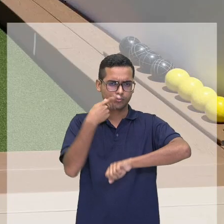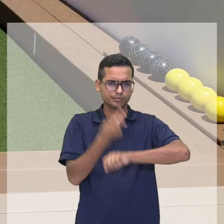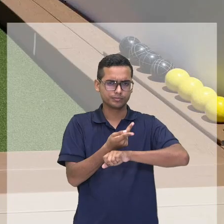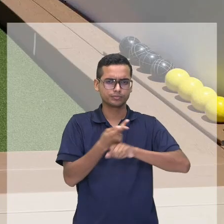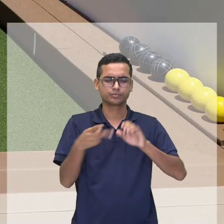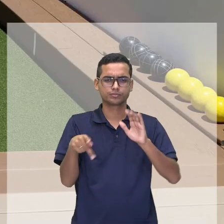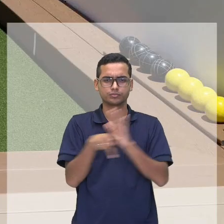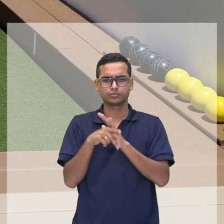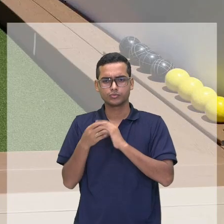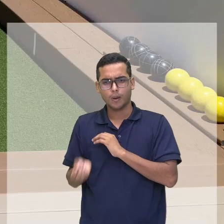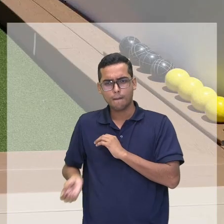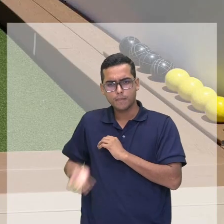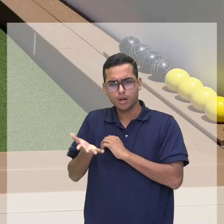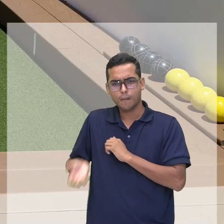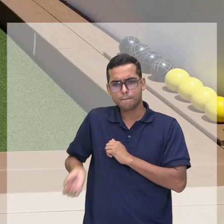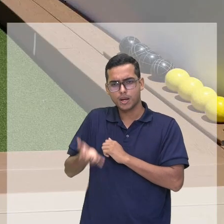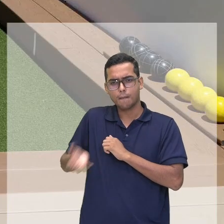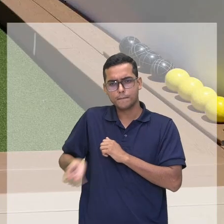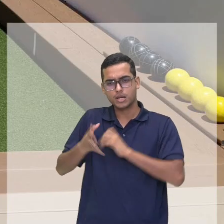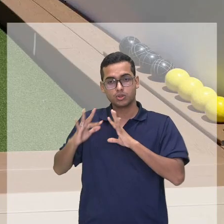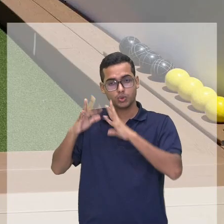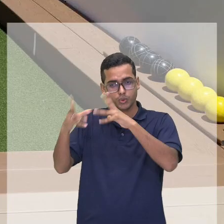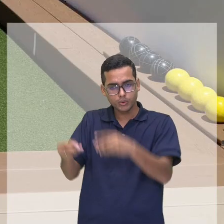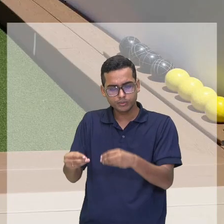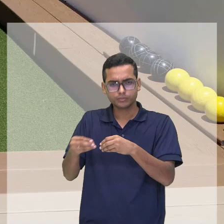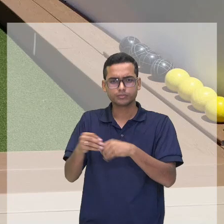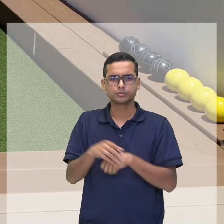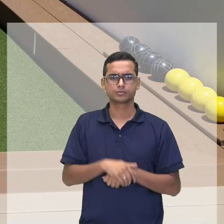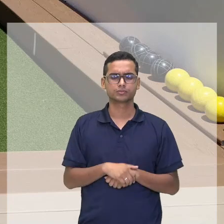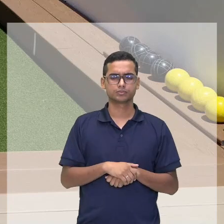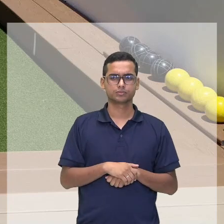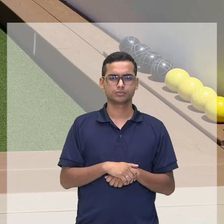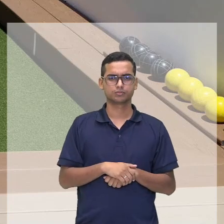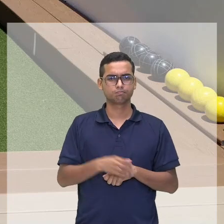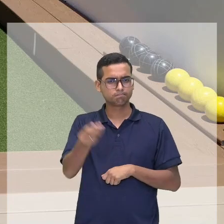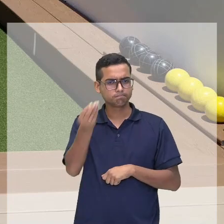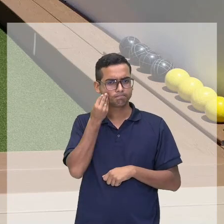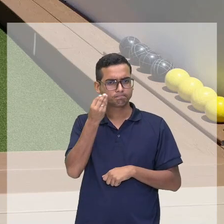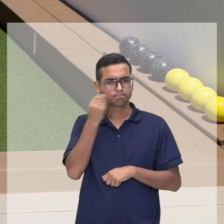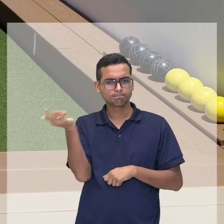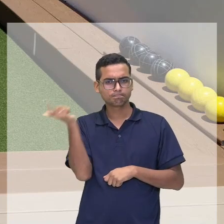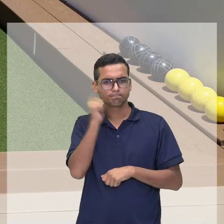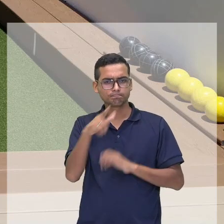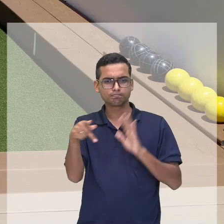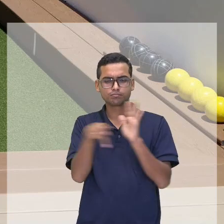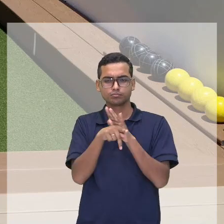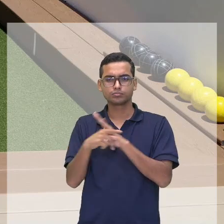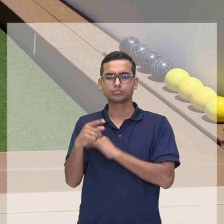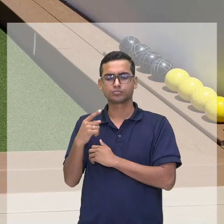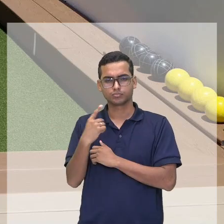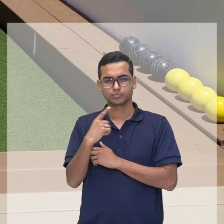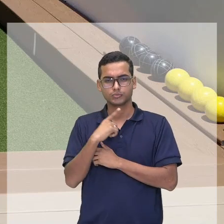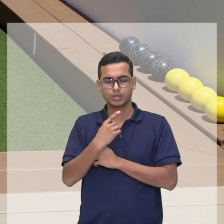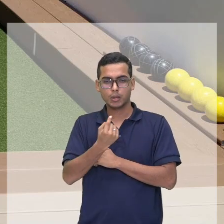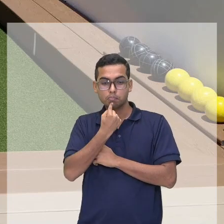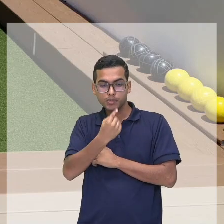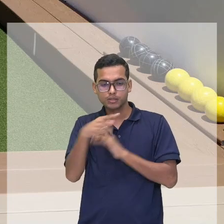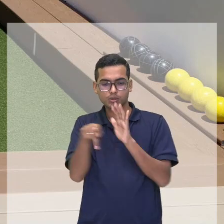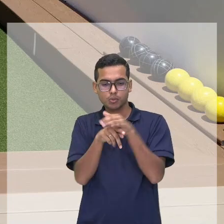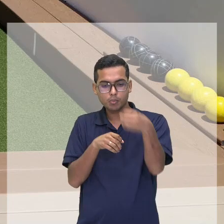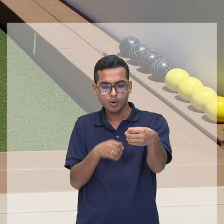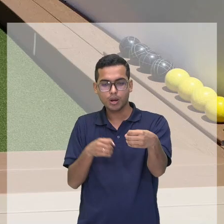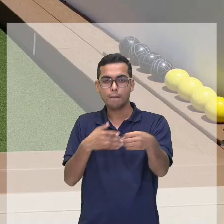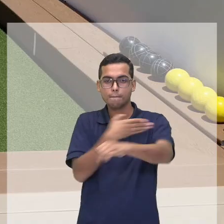bolas amarelas vai jogar todas elas. Joga, tentando chegar o mais próximo possível da bola-alvo, do bolinho ali, o